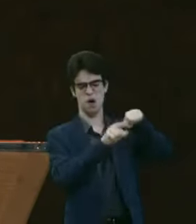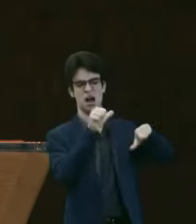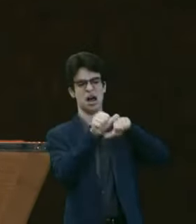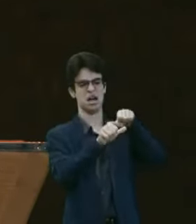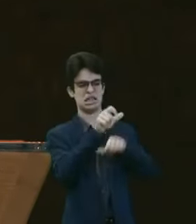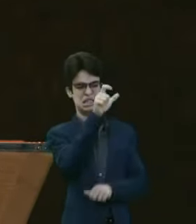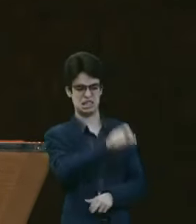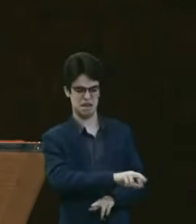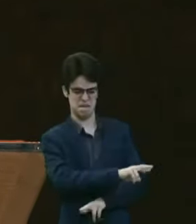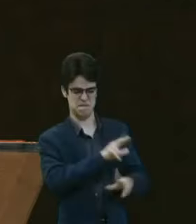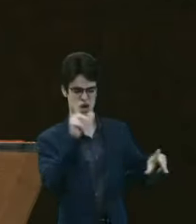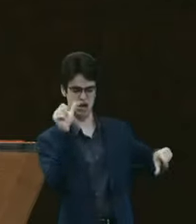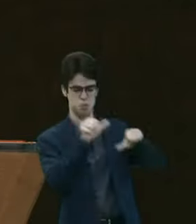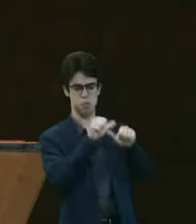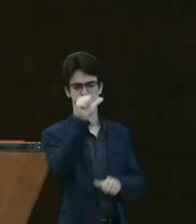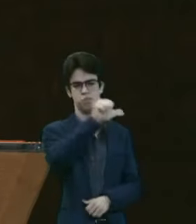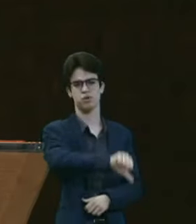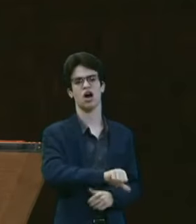irreconhecível.